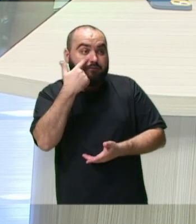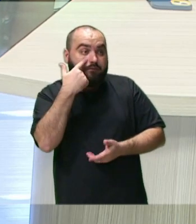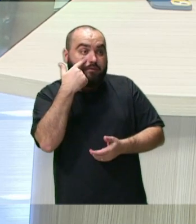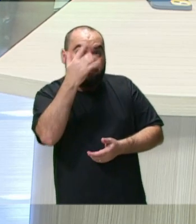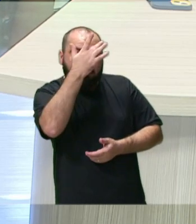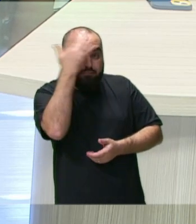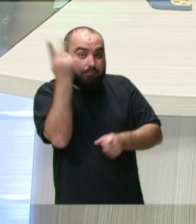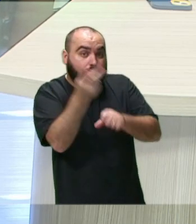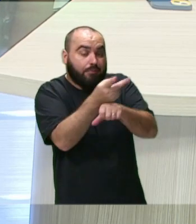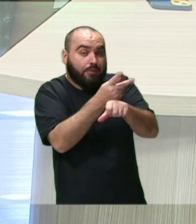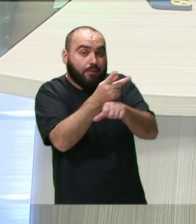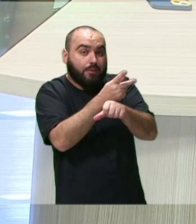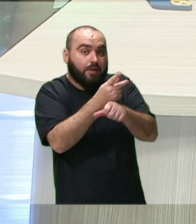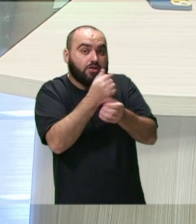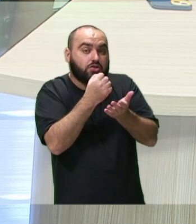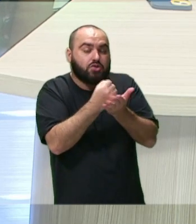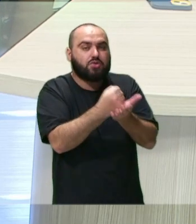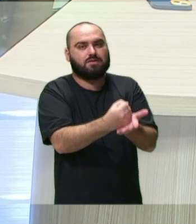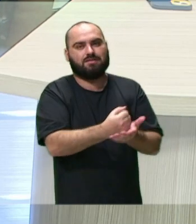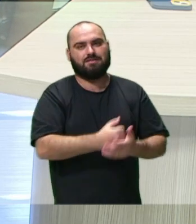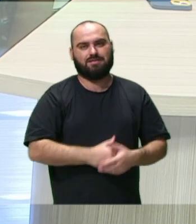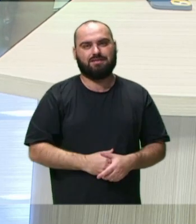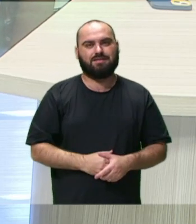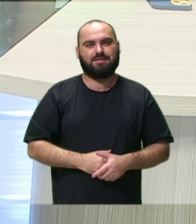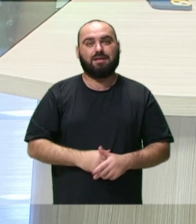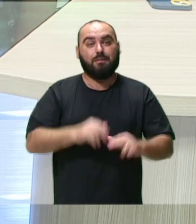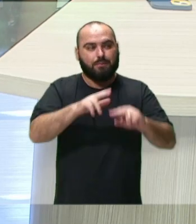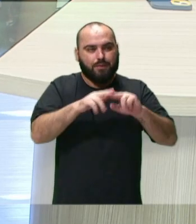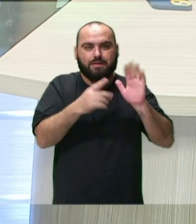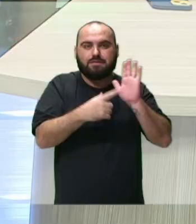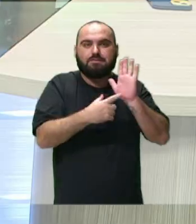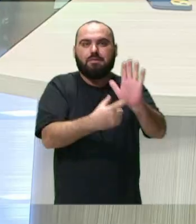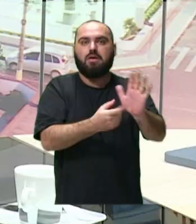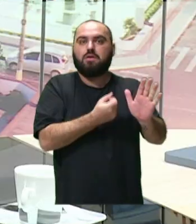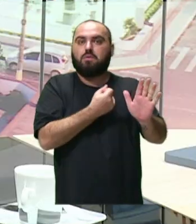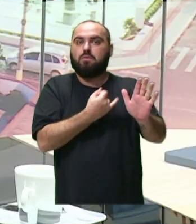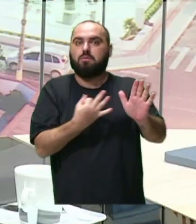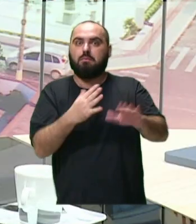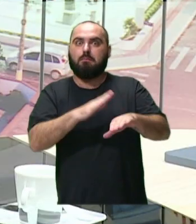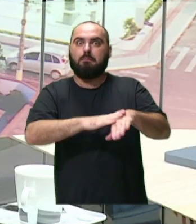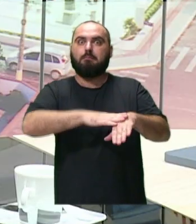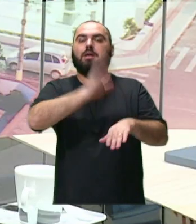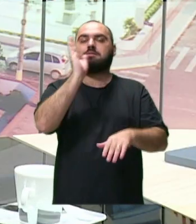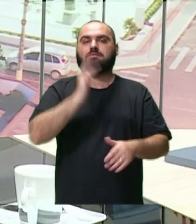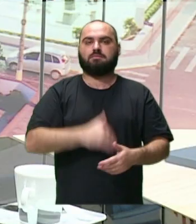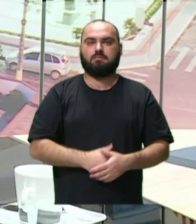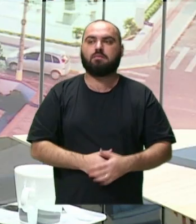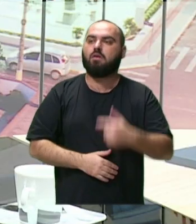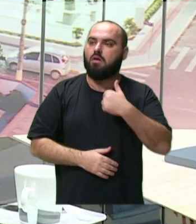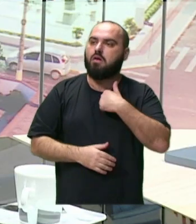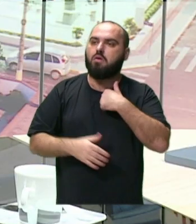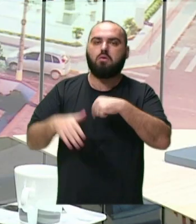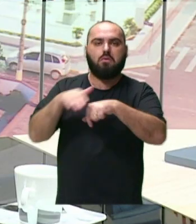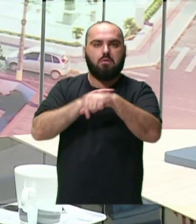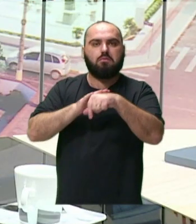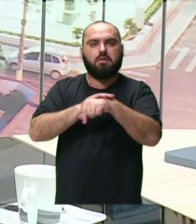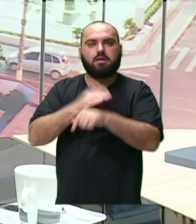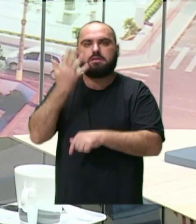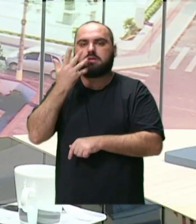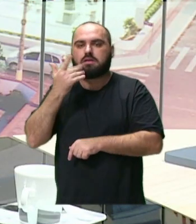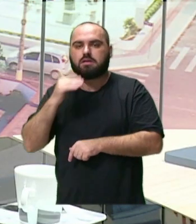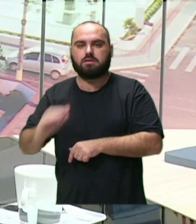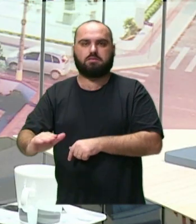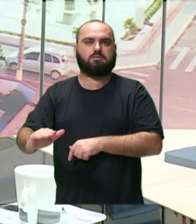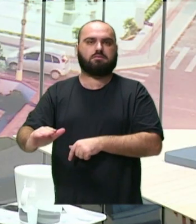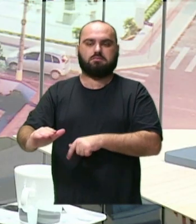que está acontecendo, as pessoas se encorajando a falar sobre isso, né? Eu converso muito com as crianças e vejo assim